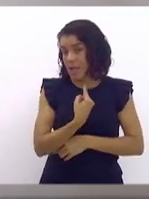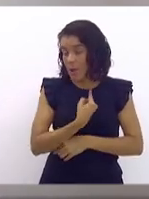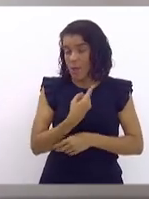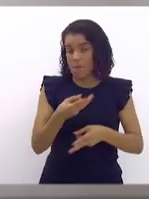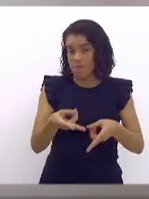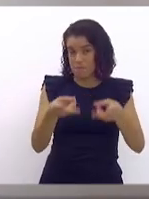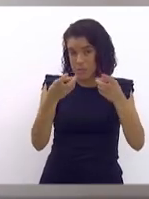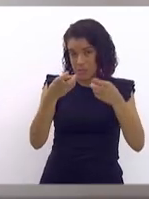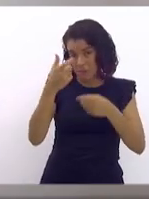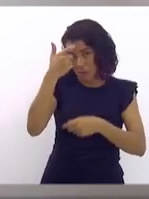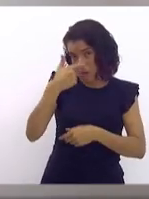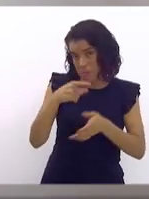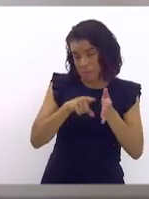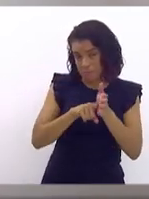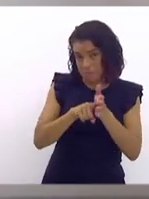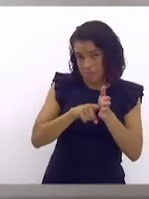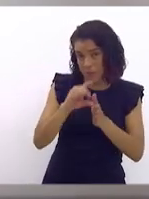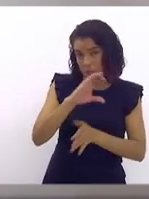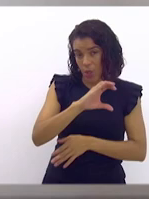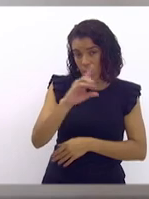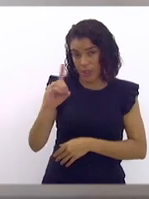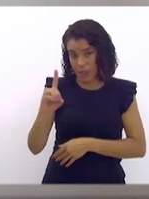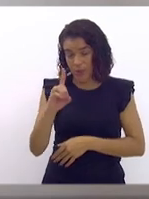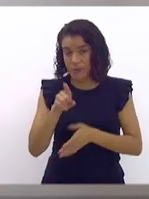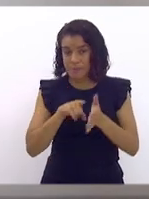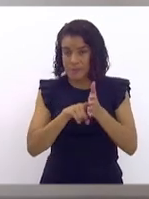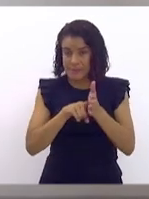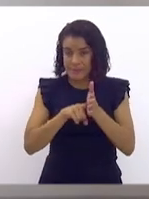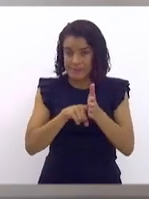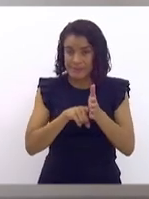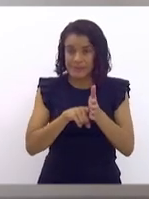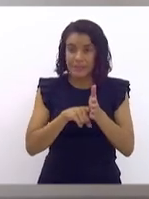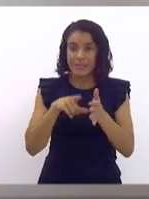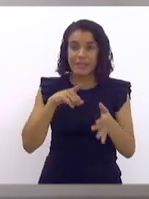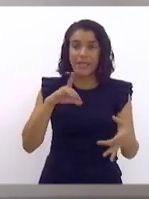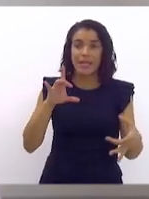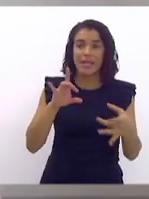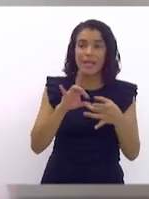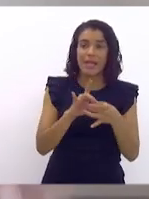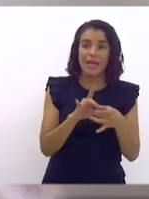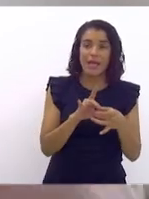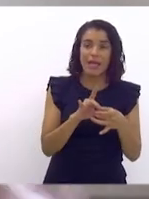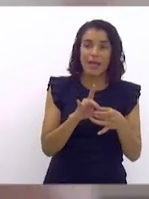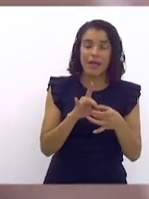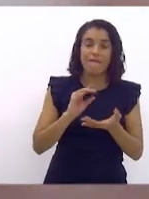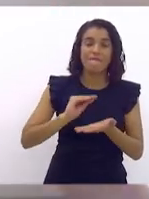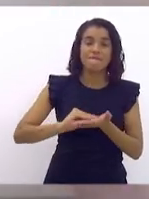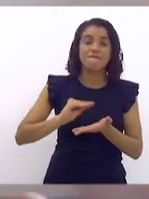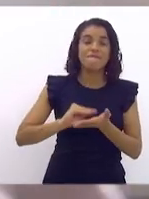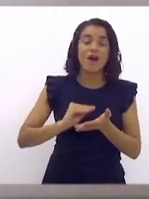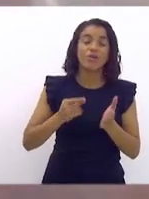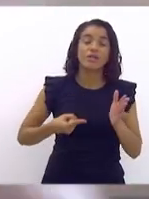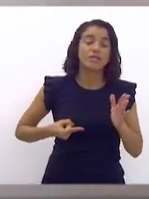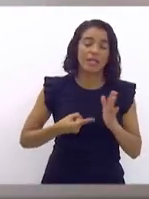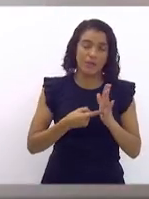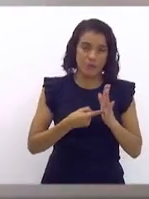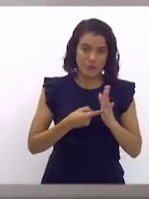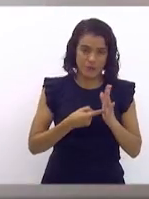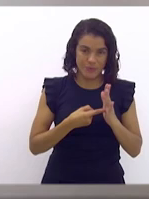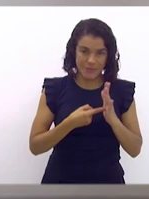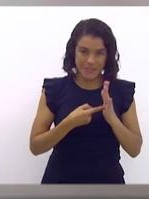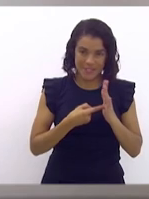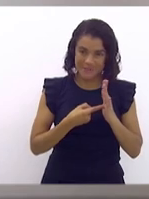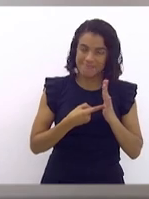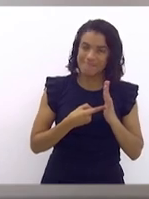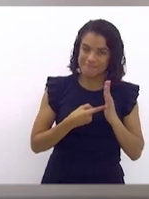enquanto pesquisadora, né, e como coordenadora de pesquisas do observatório, tem relação à falta de denúncias em relação